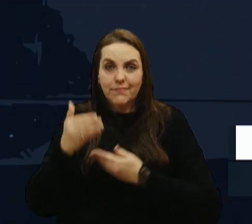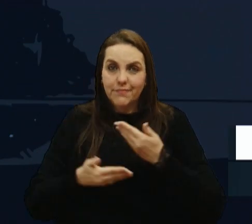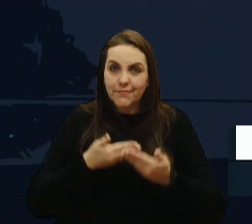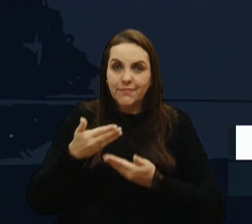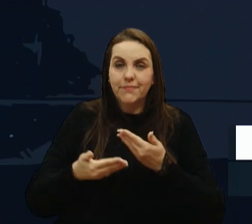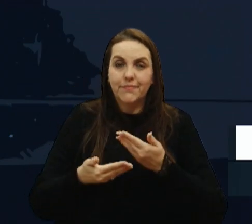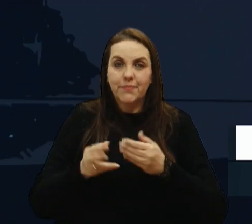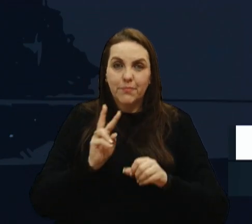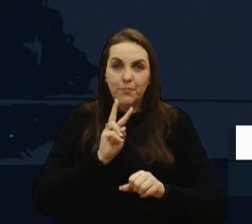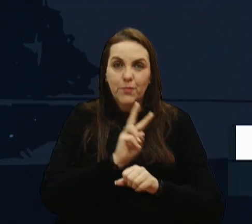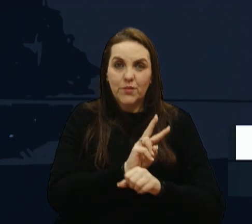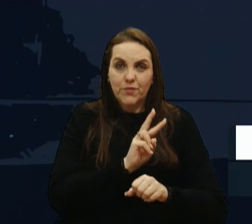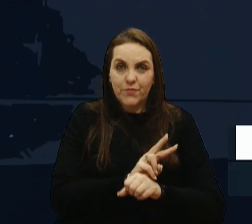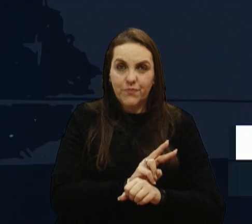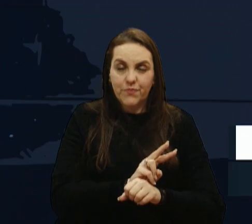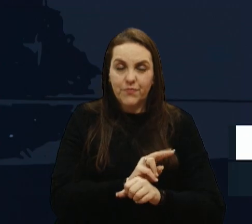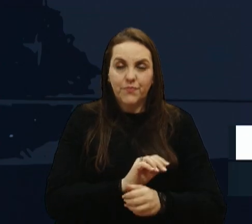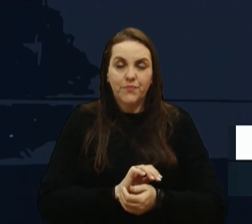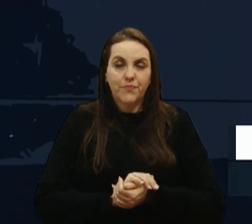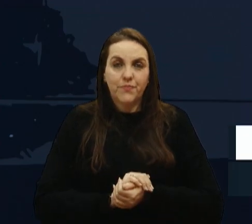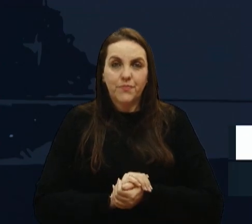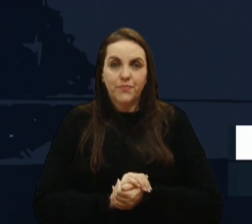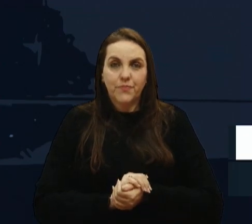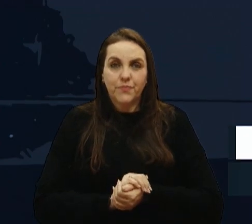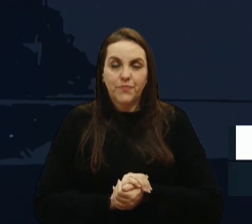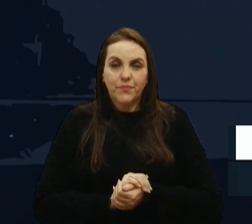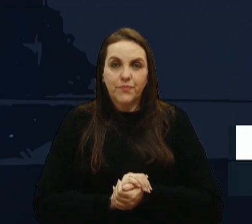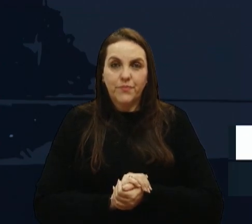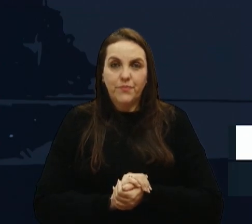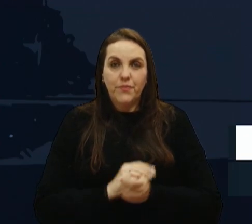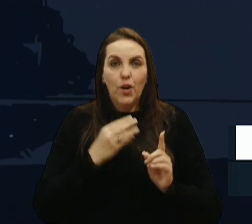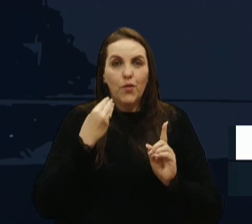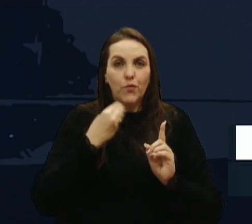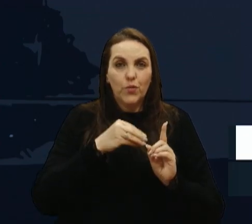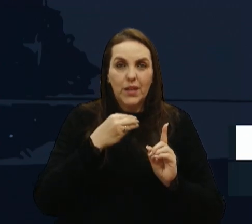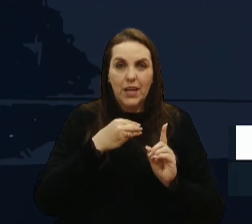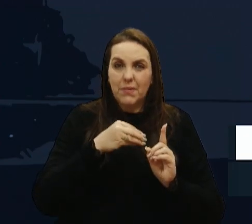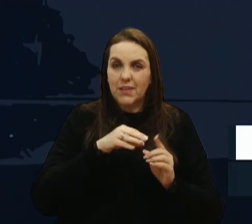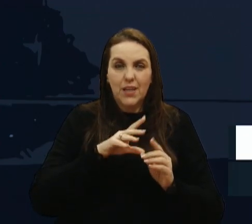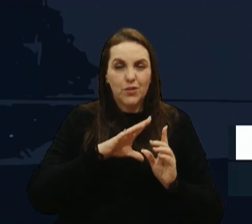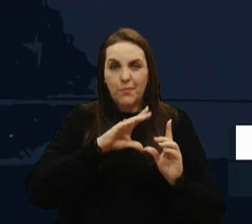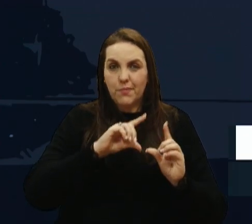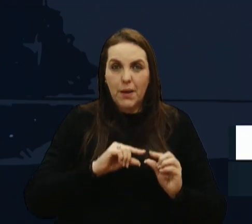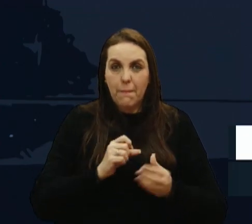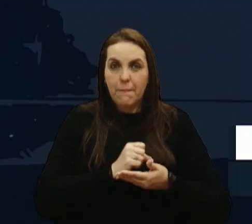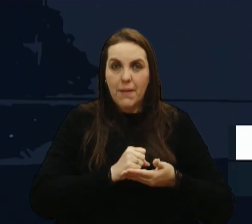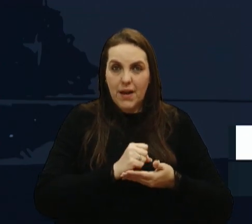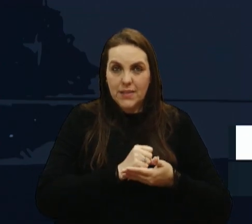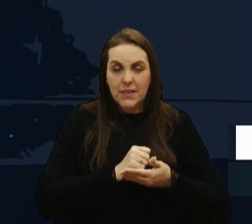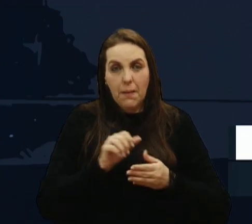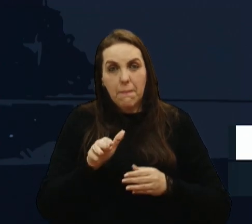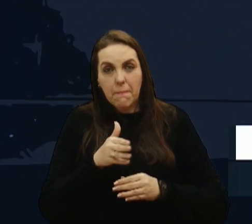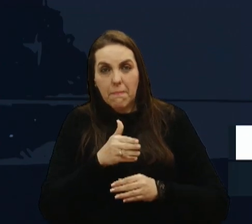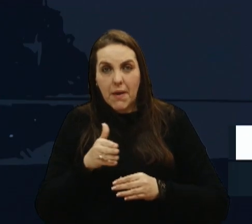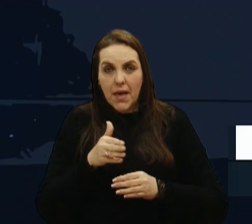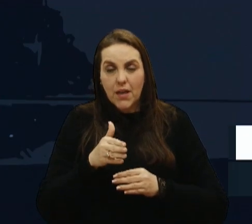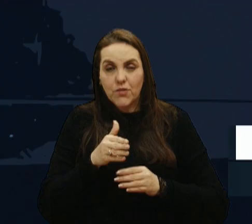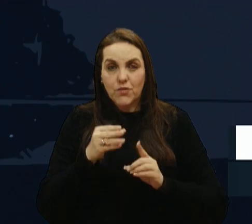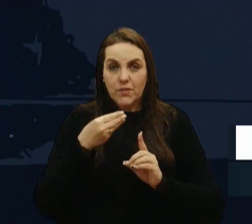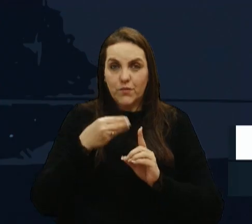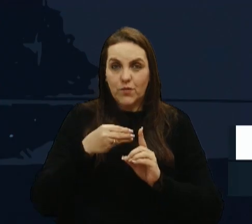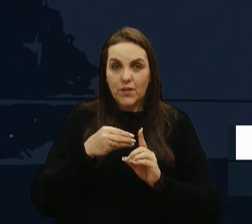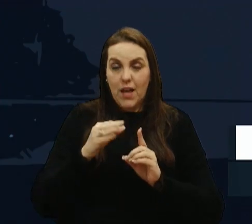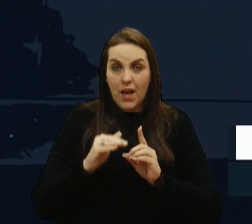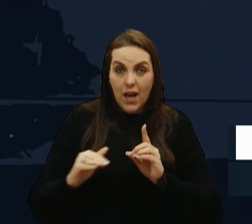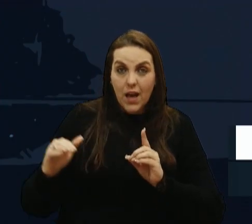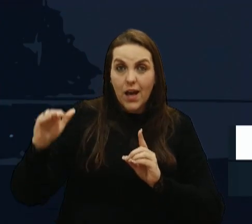e proteger, ou seja, a baixa vulnerabilidade, a básica, a média vulnerabilidade e a alta vulnerabilidade.